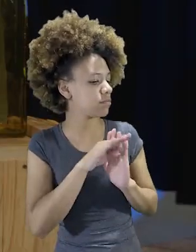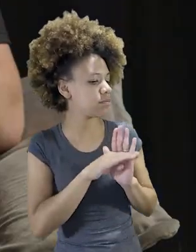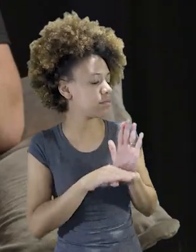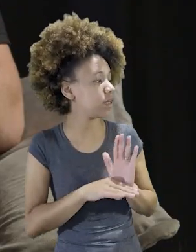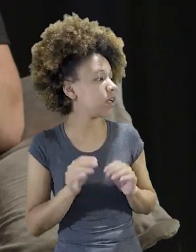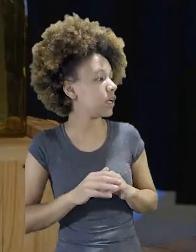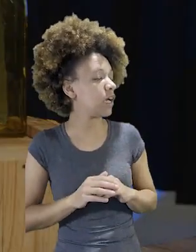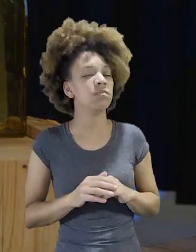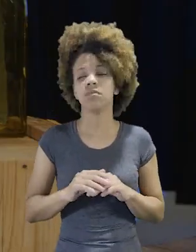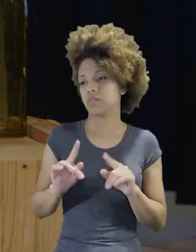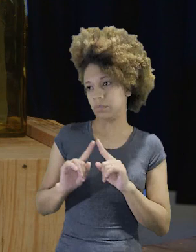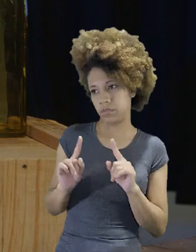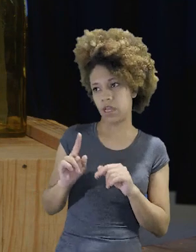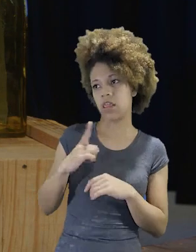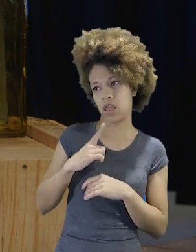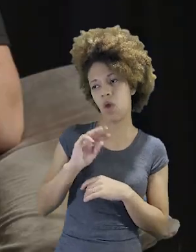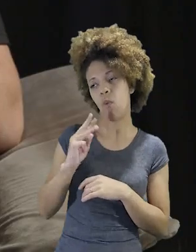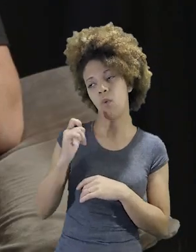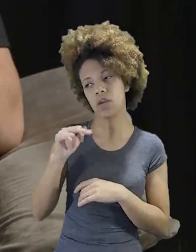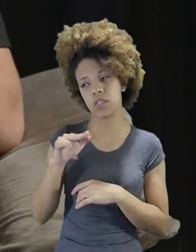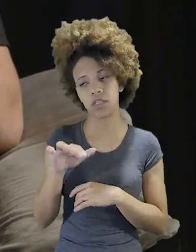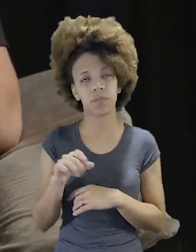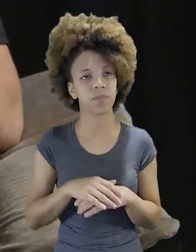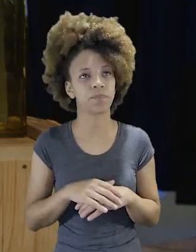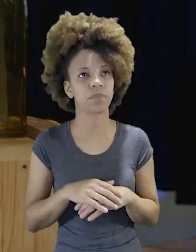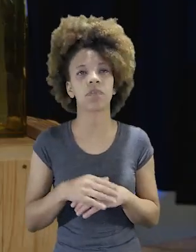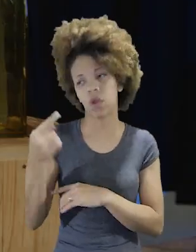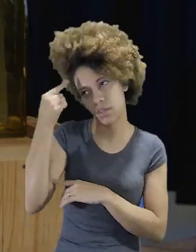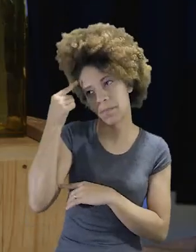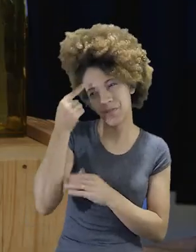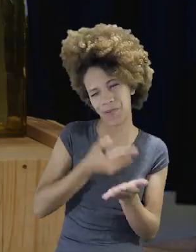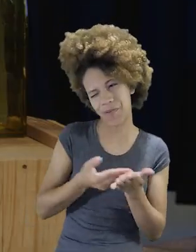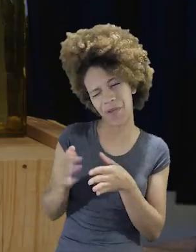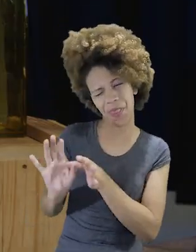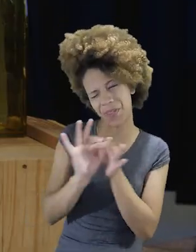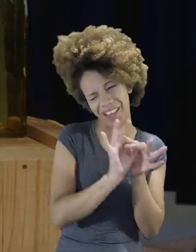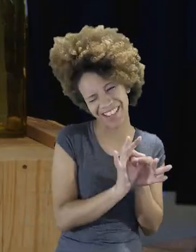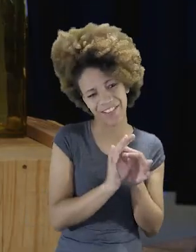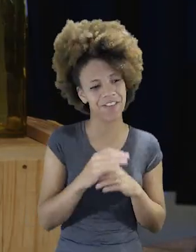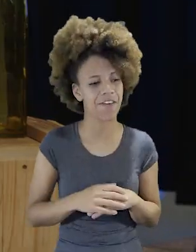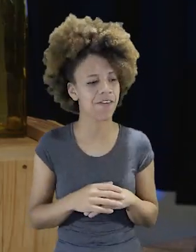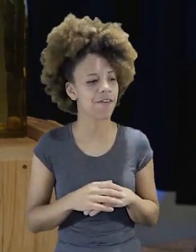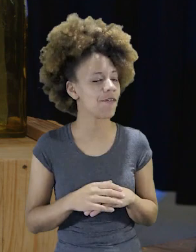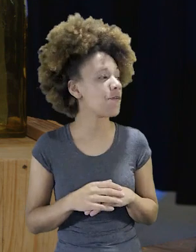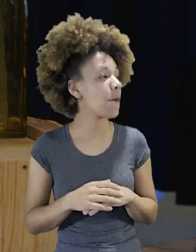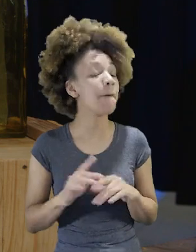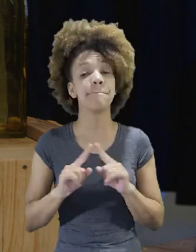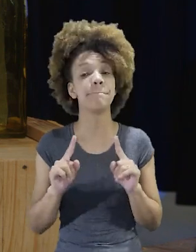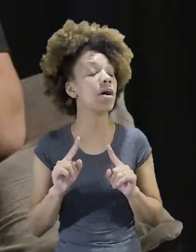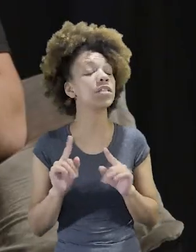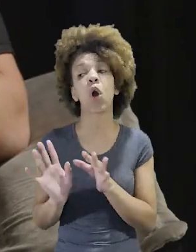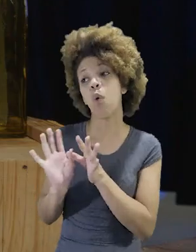como é que eu tava pensando ainda não Cortez eu tava pensando num cortejo porque eu cortei a gente teve alguma